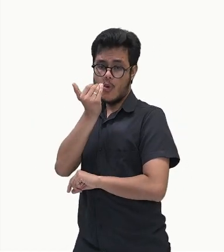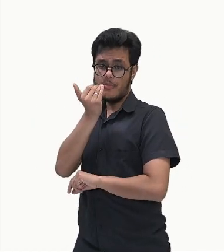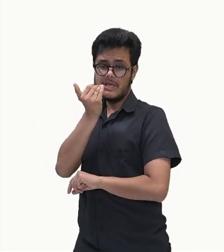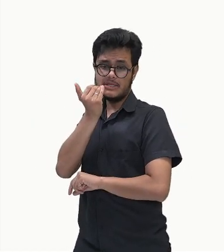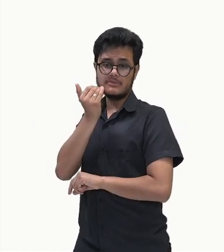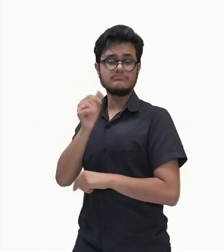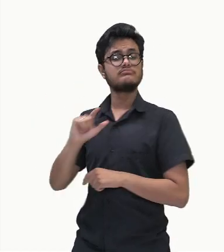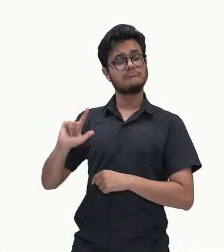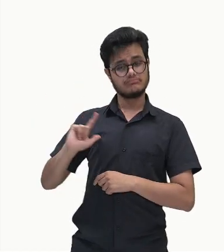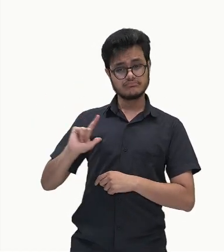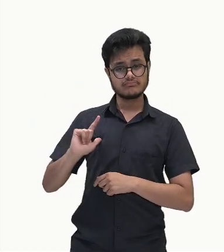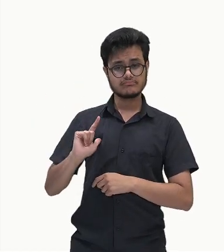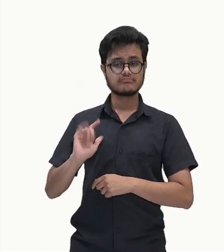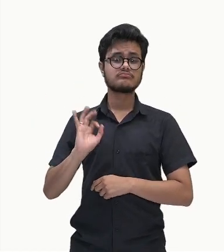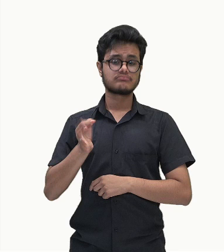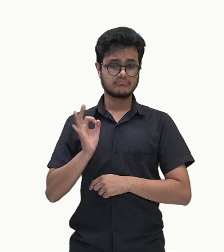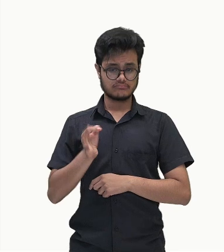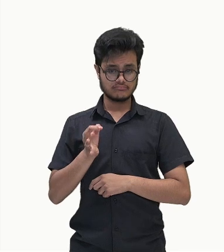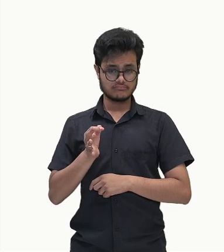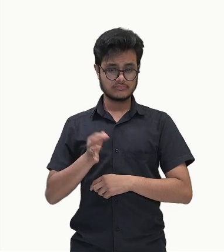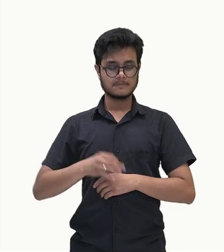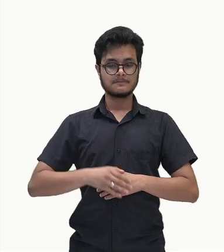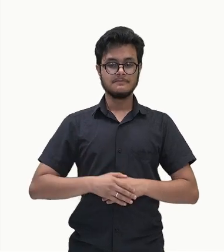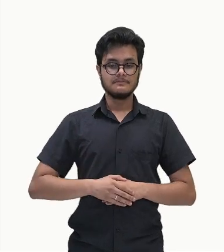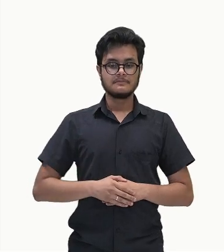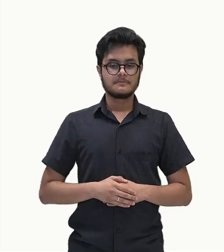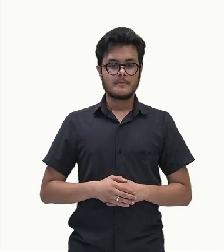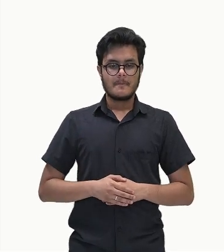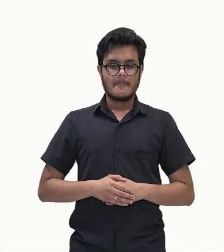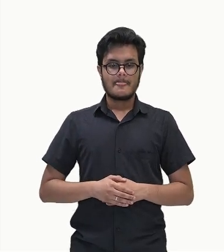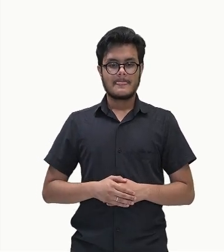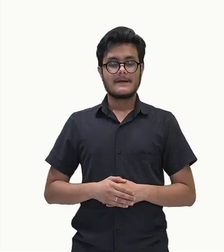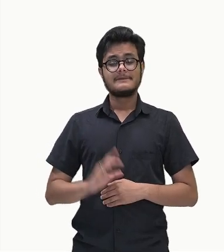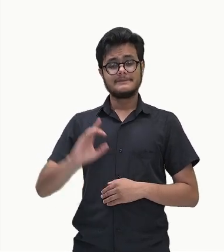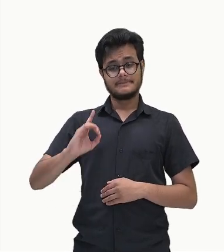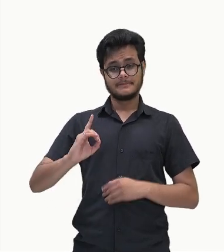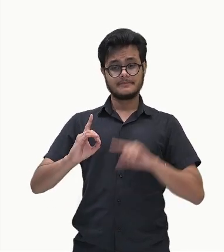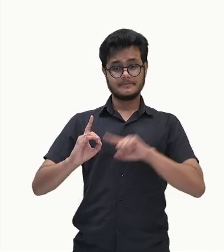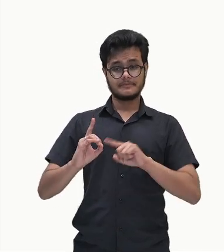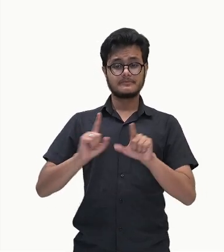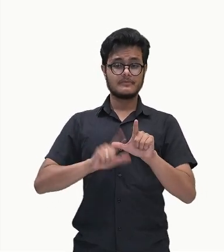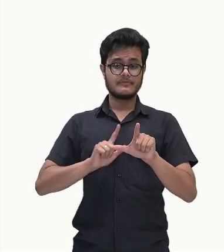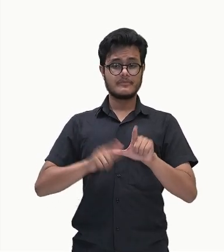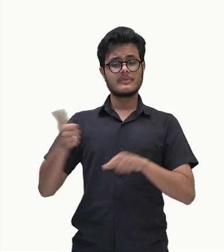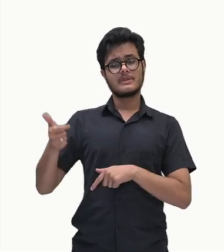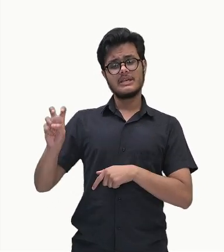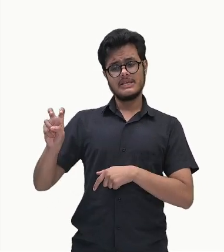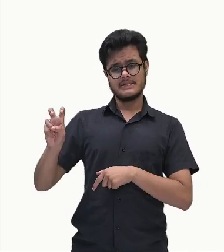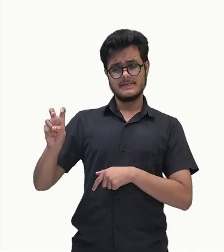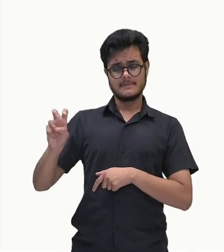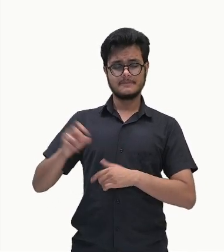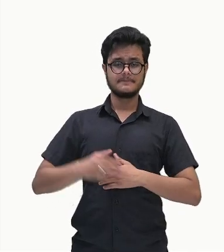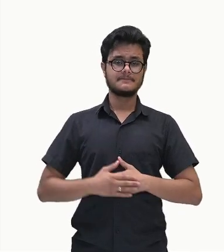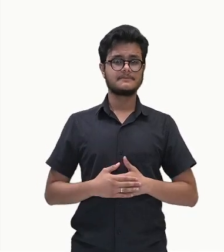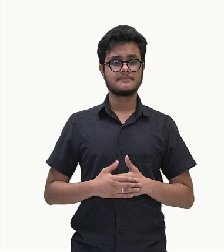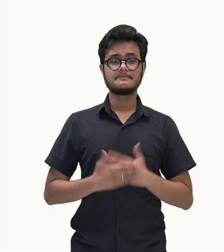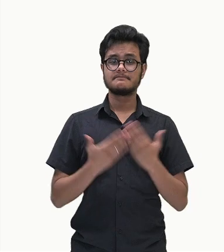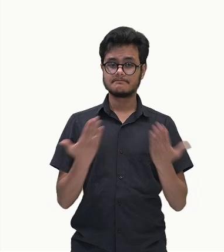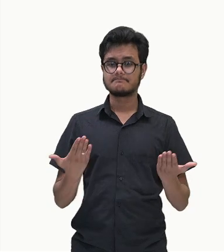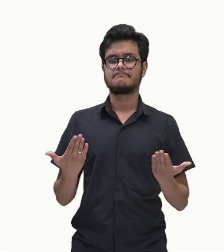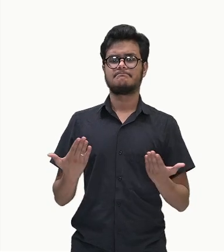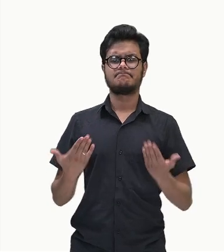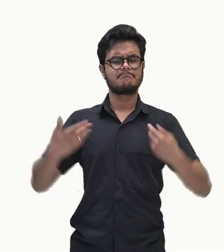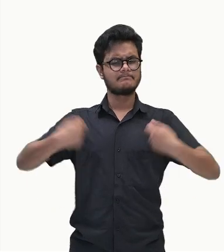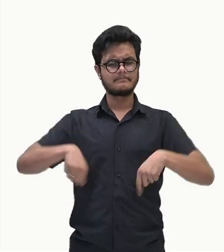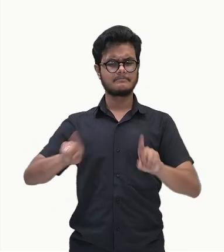peixe e uma opção de sobremesa alternativa correta letra D 15 ou seja a gente não